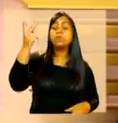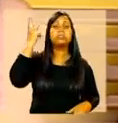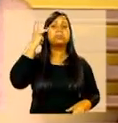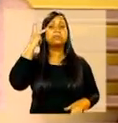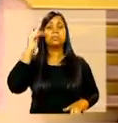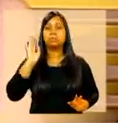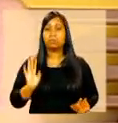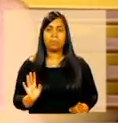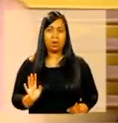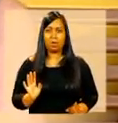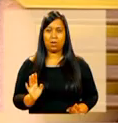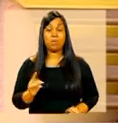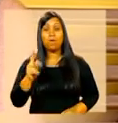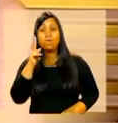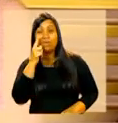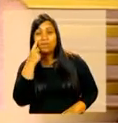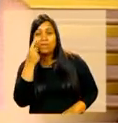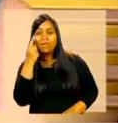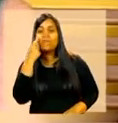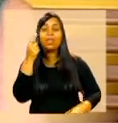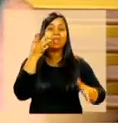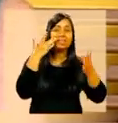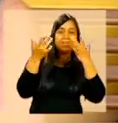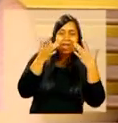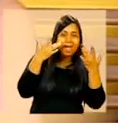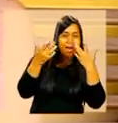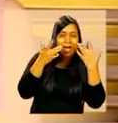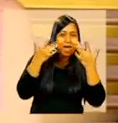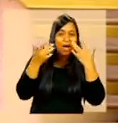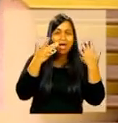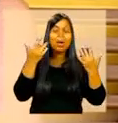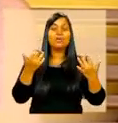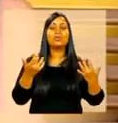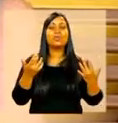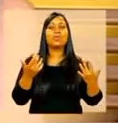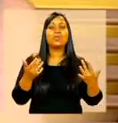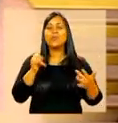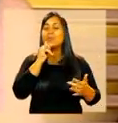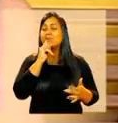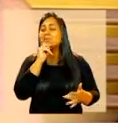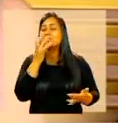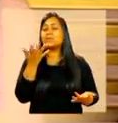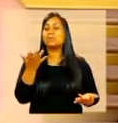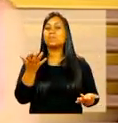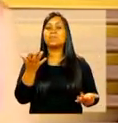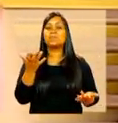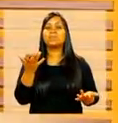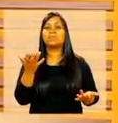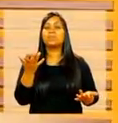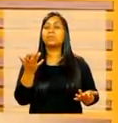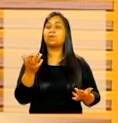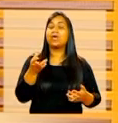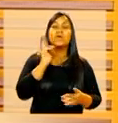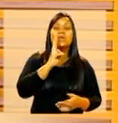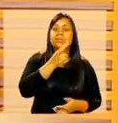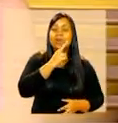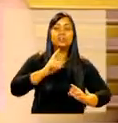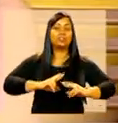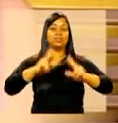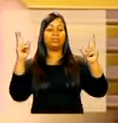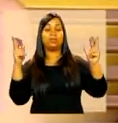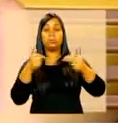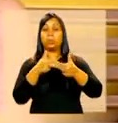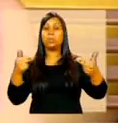São Paulo, tá? Assistir uma peça de teatro, mas que aqui, um restaurante que diferente. Sempre sonhou em... uma